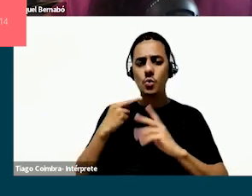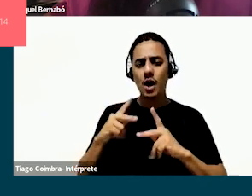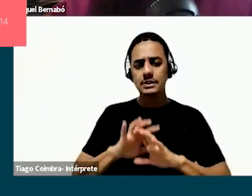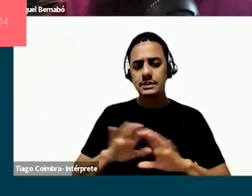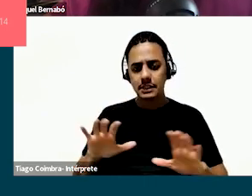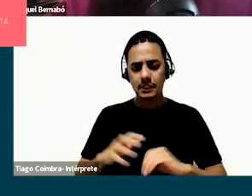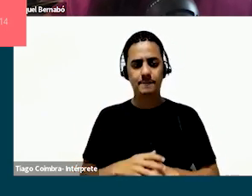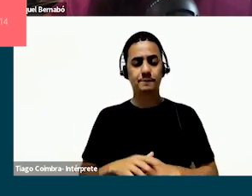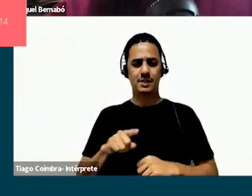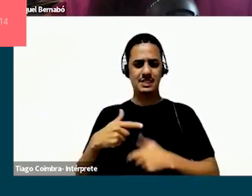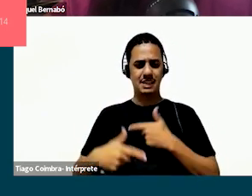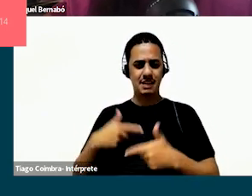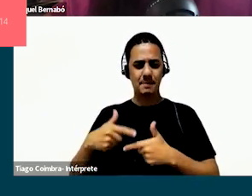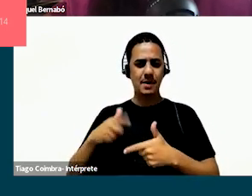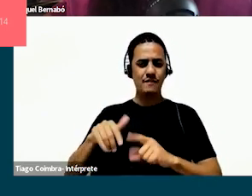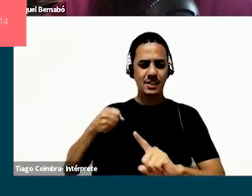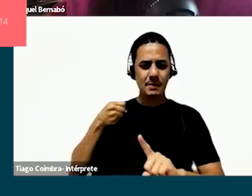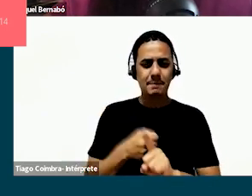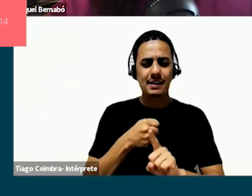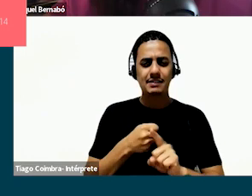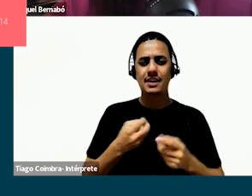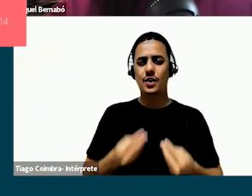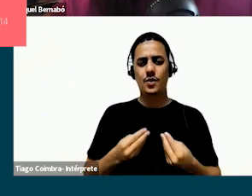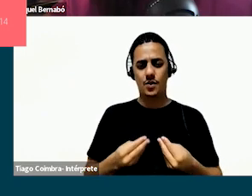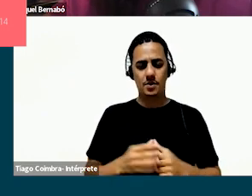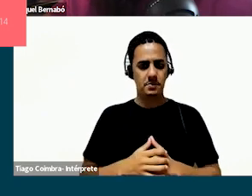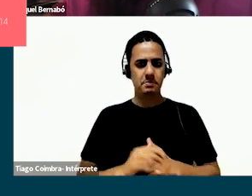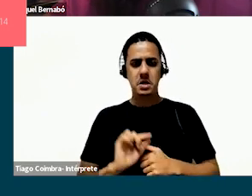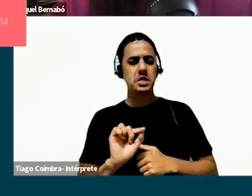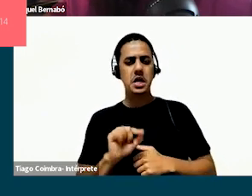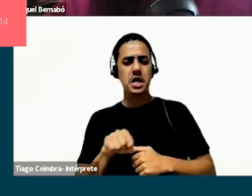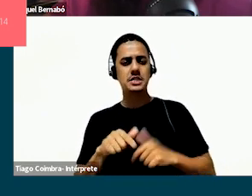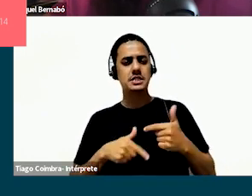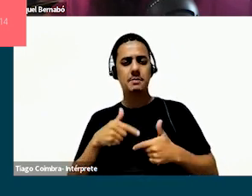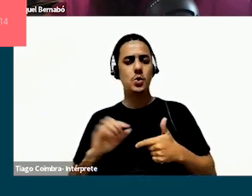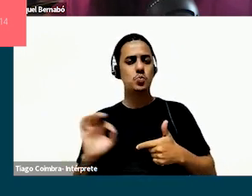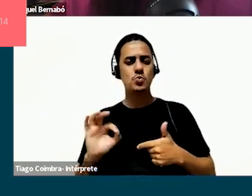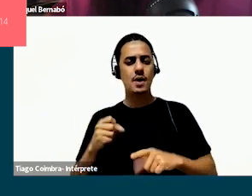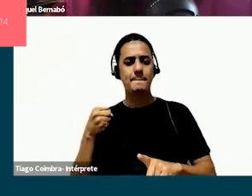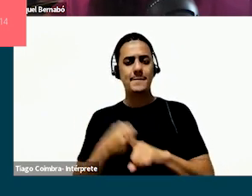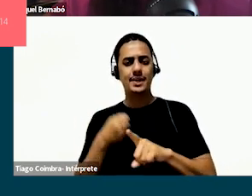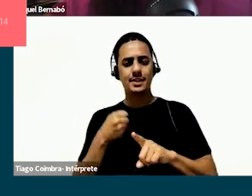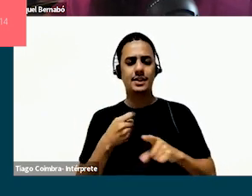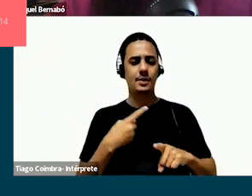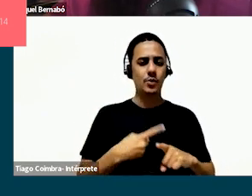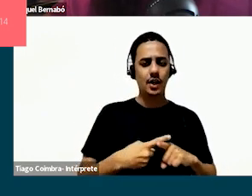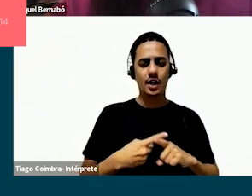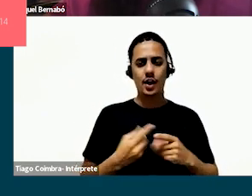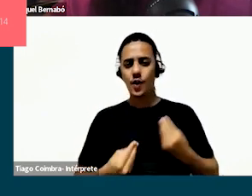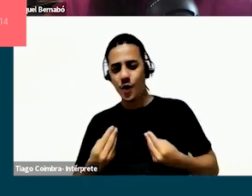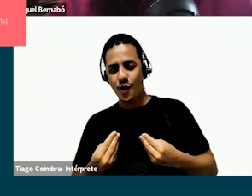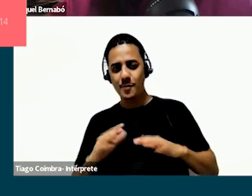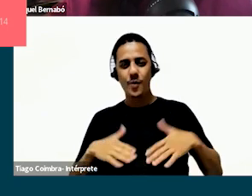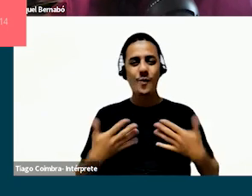métricas mexeram daquela forma naquele momento? A quem que esse trabalho que eu estou fazendo vai impactar? E, acima disso, a quem não vai impactar? Por